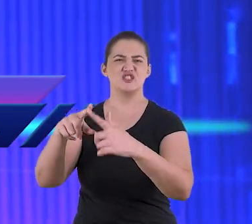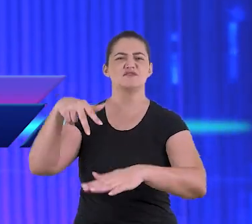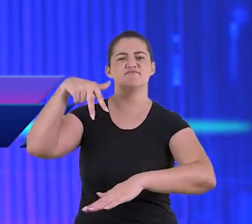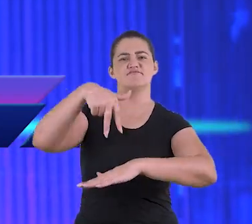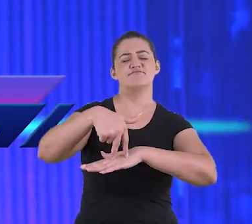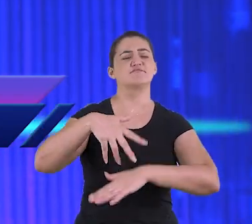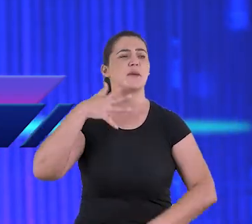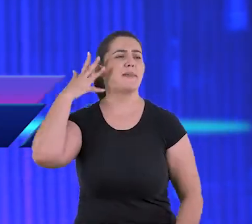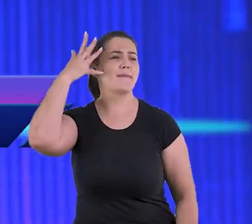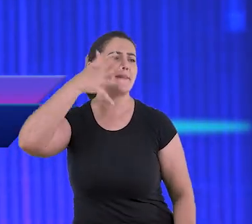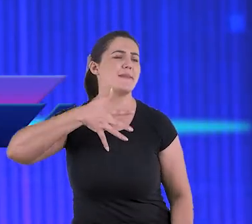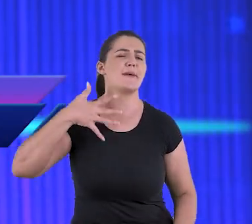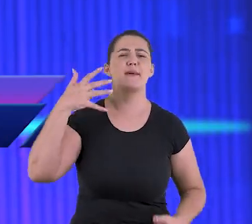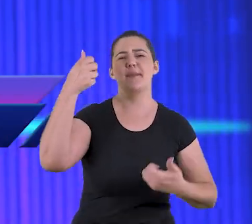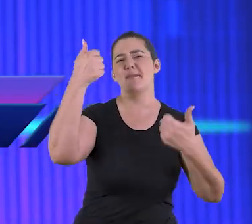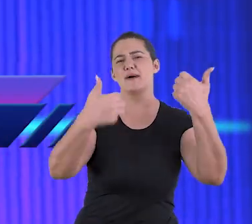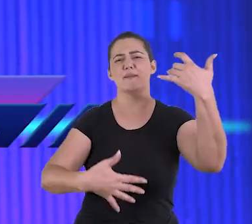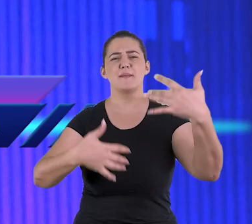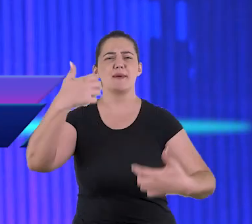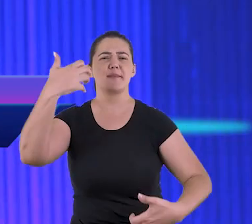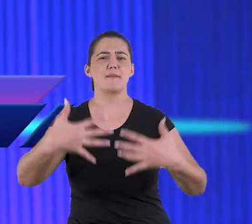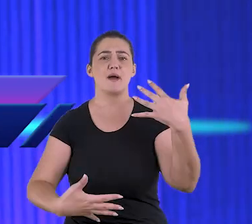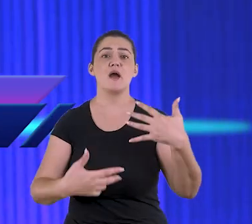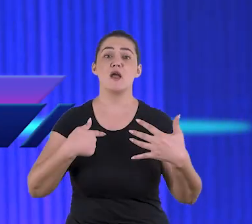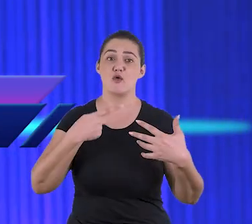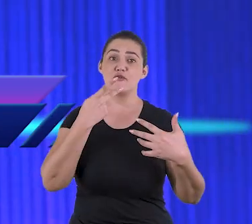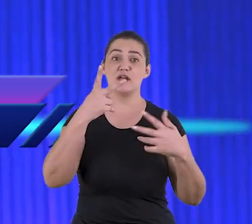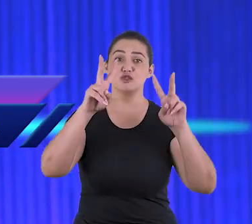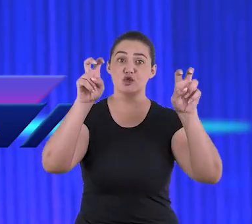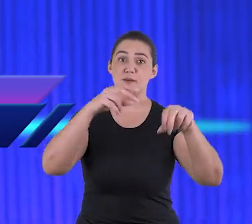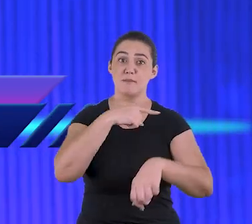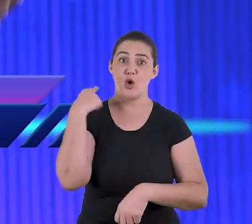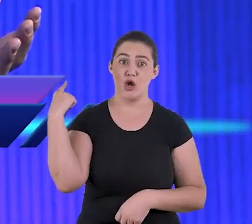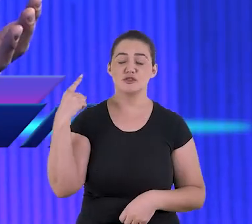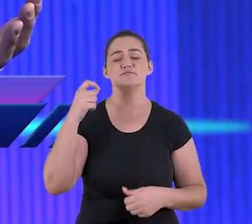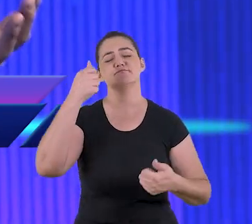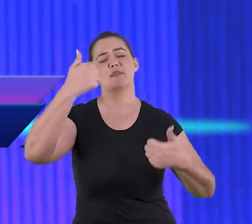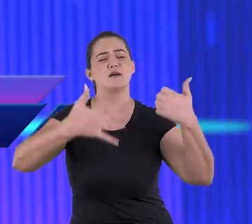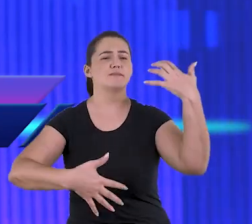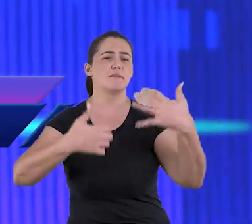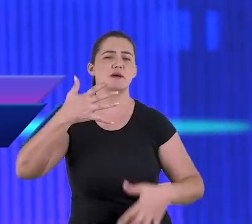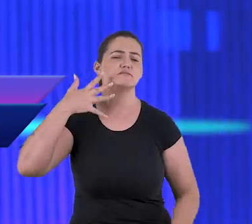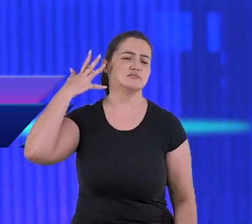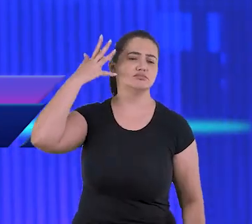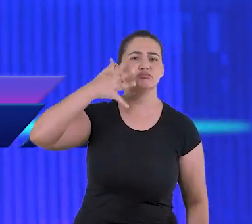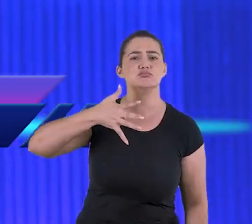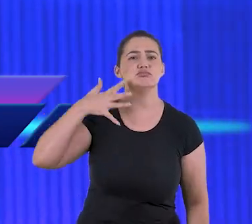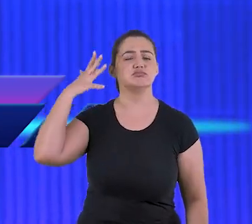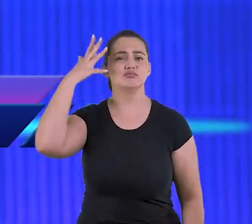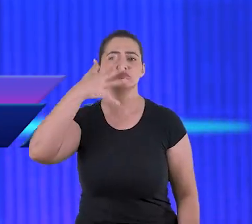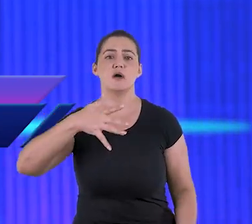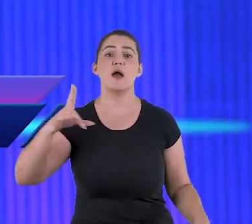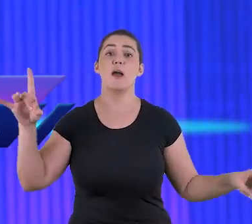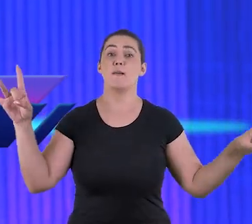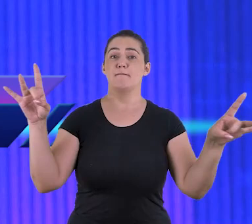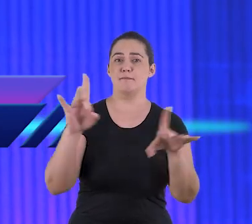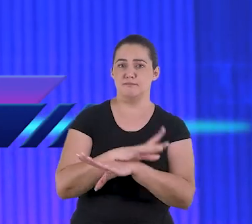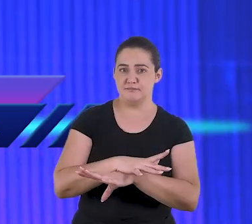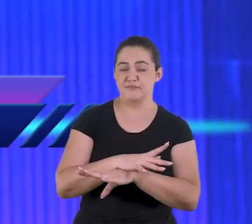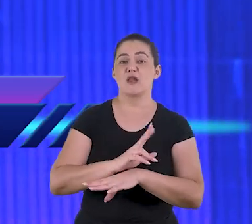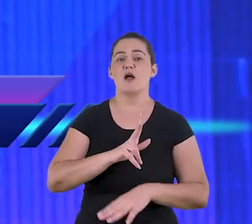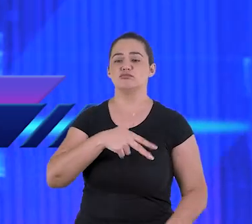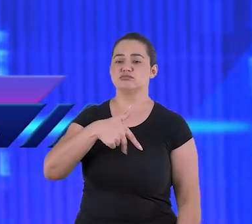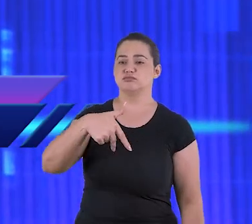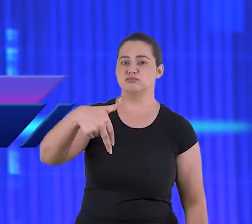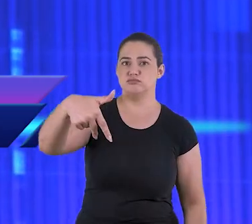naquele dia foi exatamente esse. Eu falei sobre o que a Bíblia nos diz sobre a morte. Então, à porta,